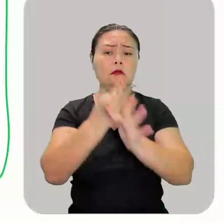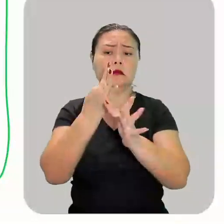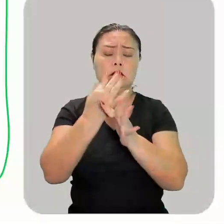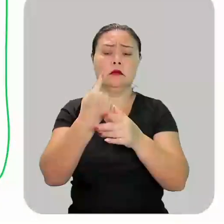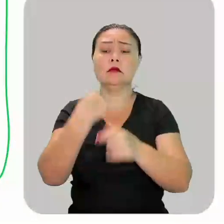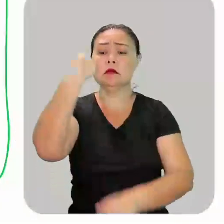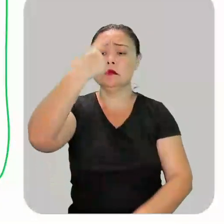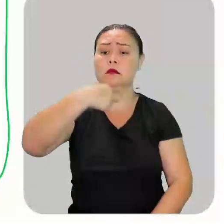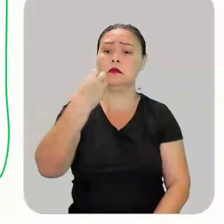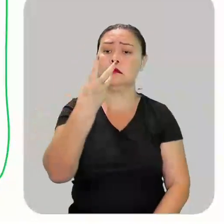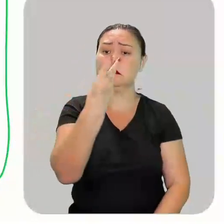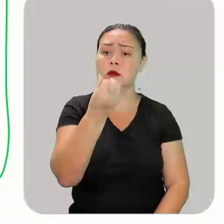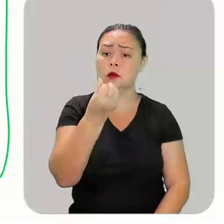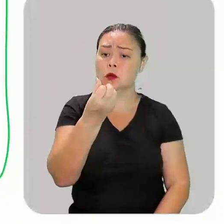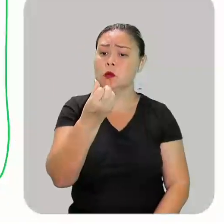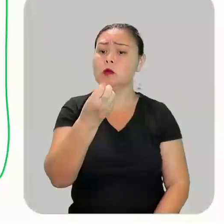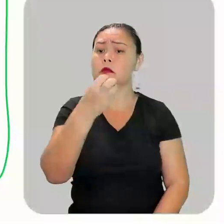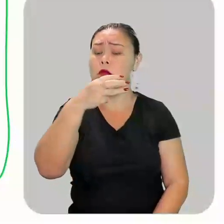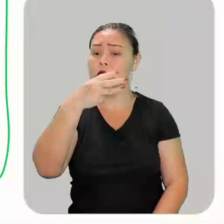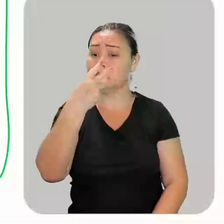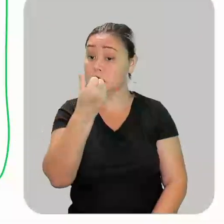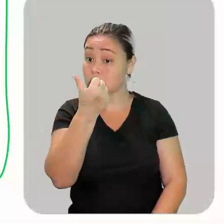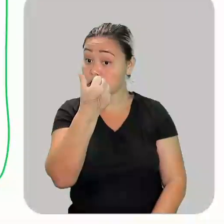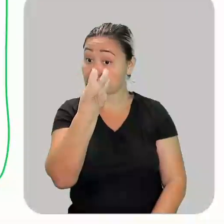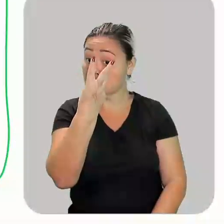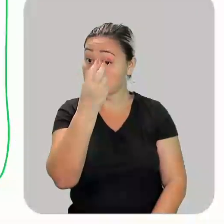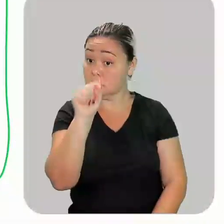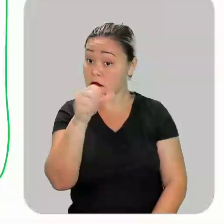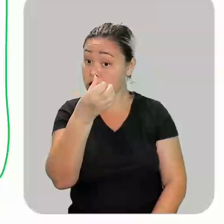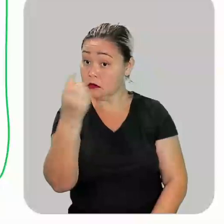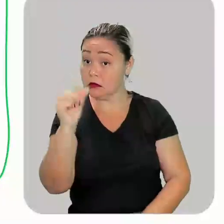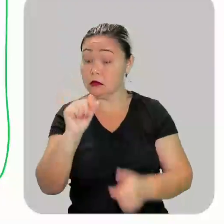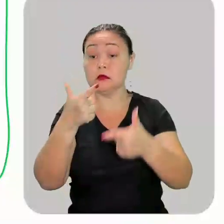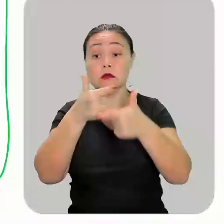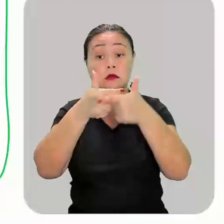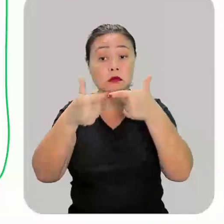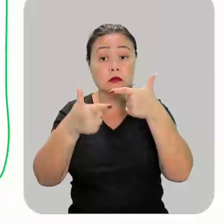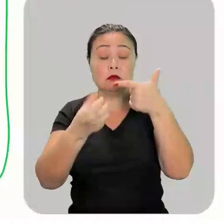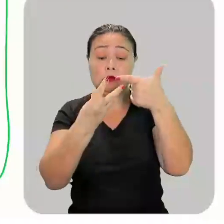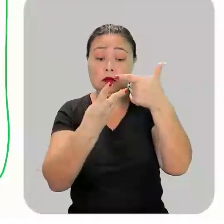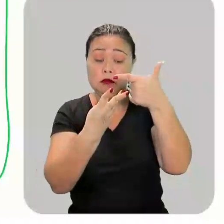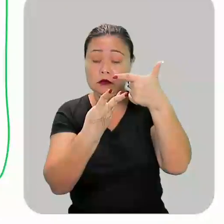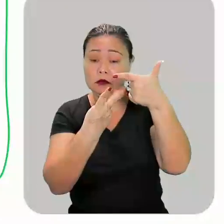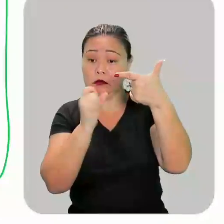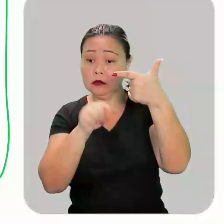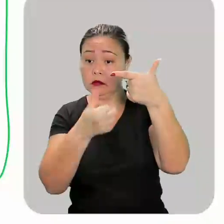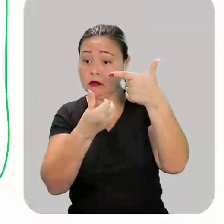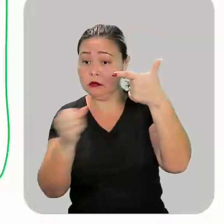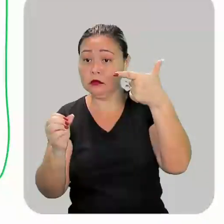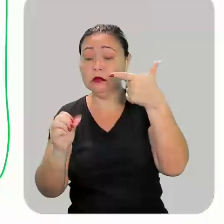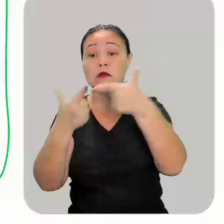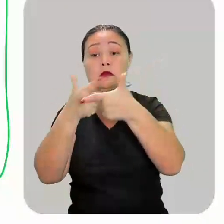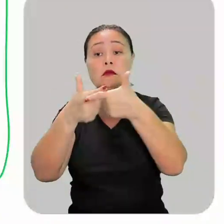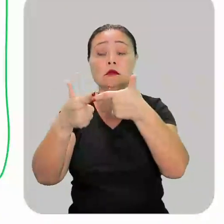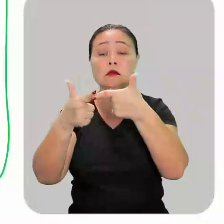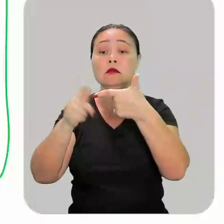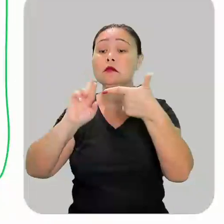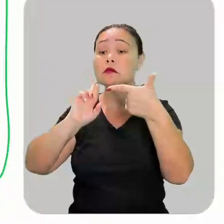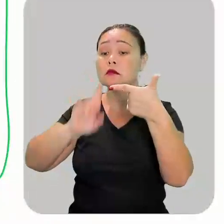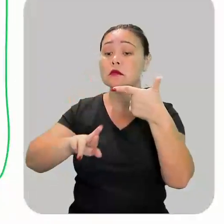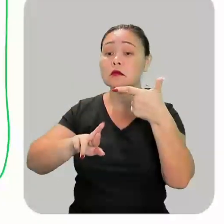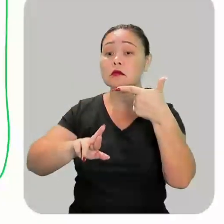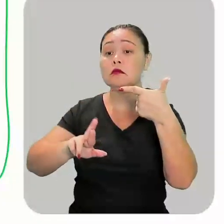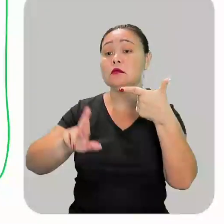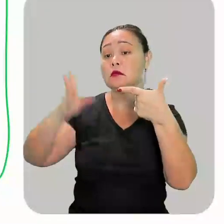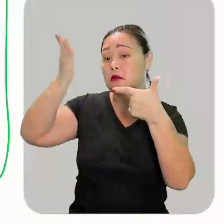1 hora tem 3.600 segundos, né? Então divide por 3.600? Divide por 3.600. Beleza, né? E aí? vai dar